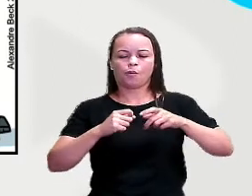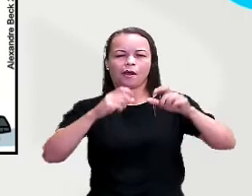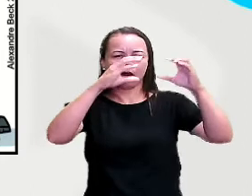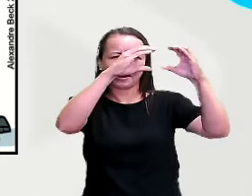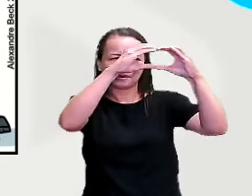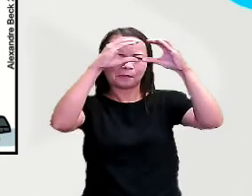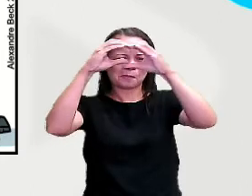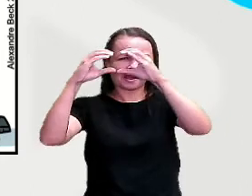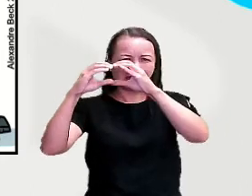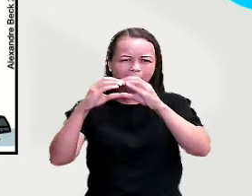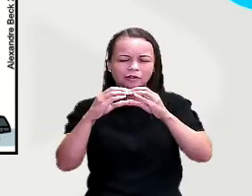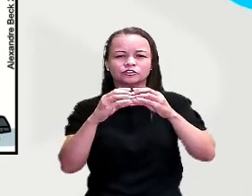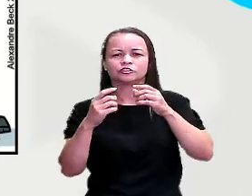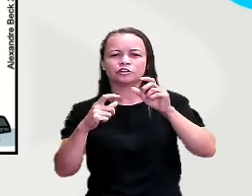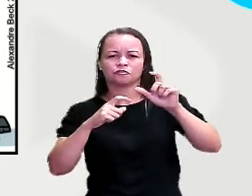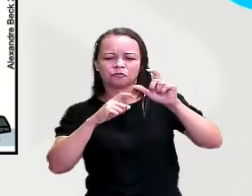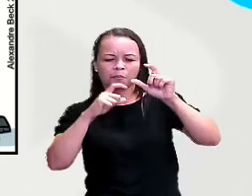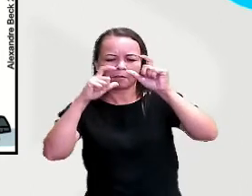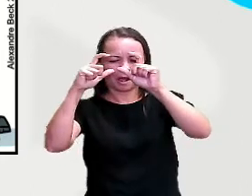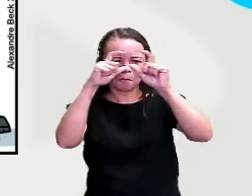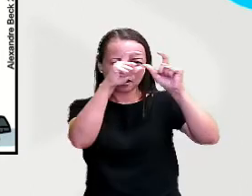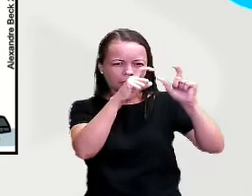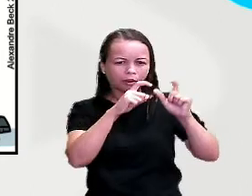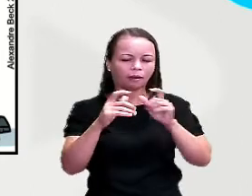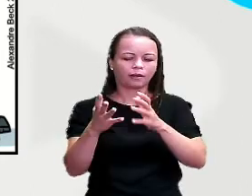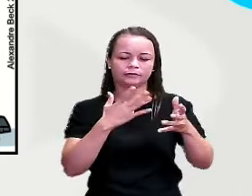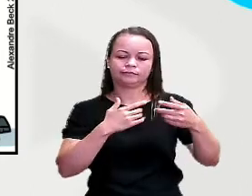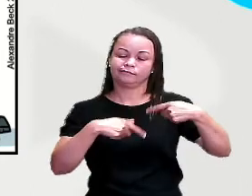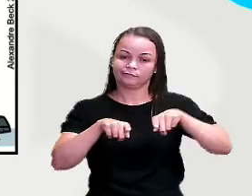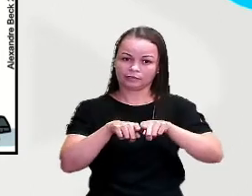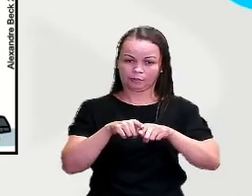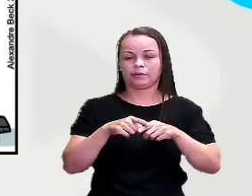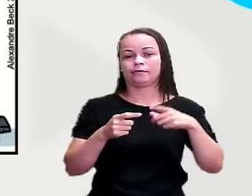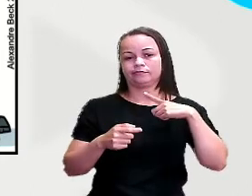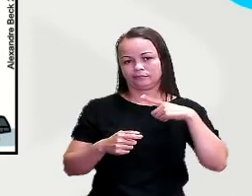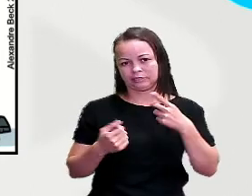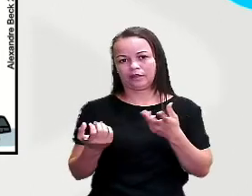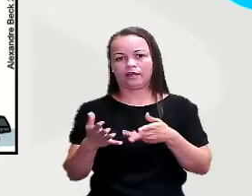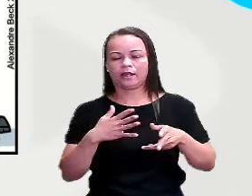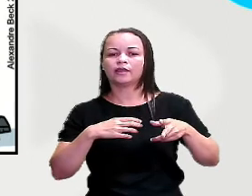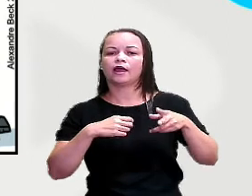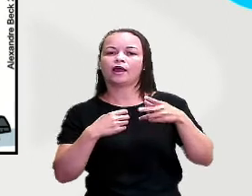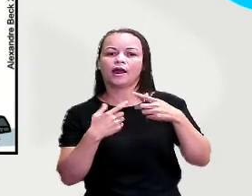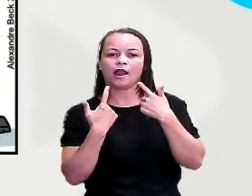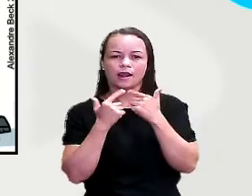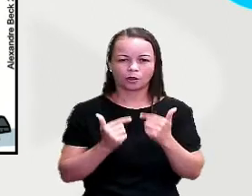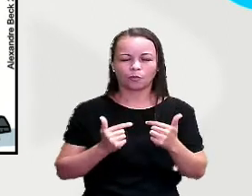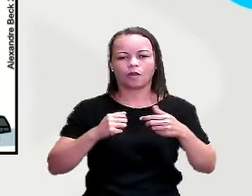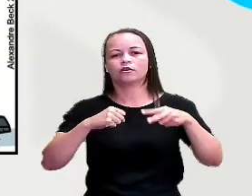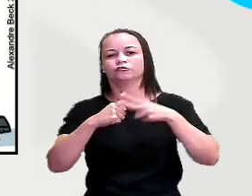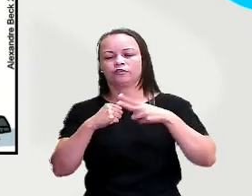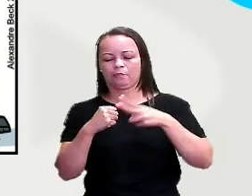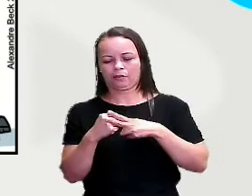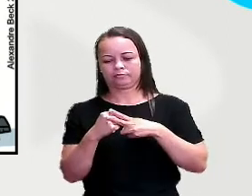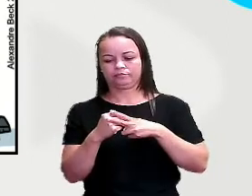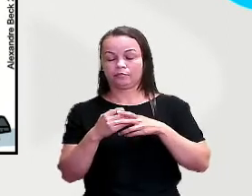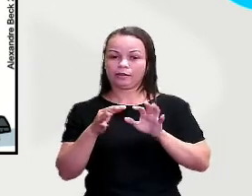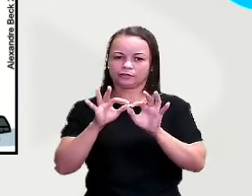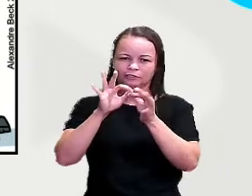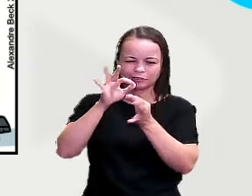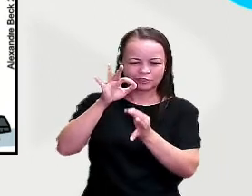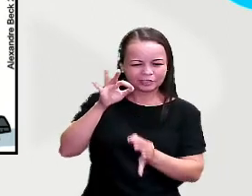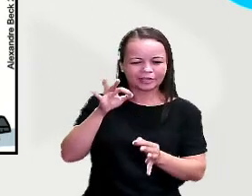a presença da linguagem verbal com as palavras. Porém, as histórias em quadrinhos, elas são mais extensas.